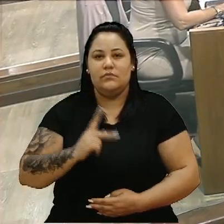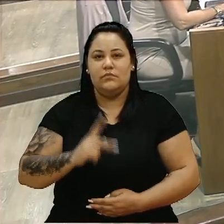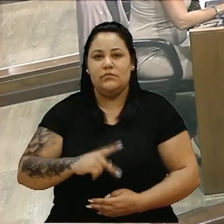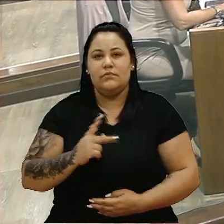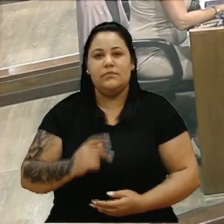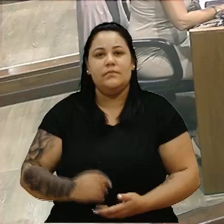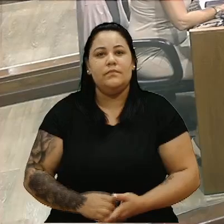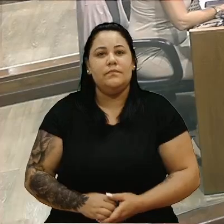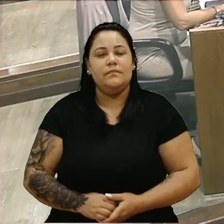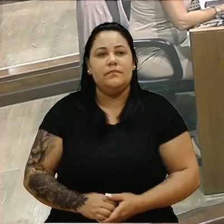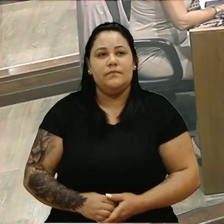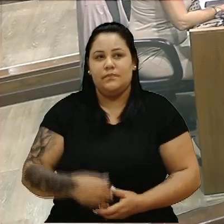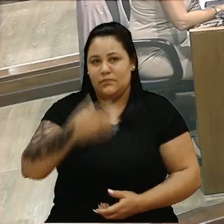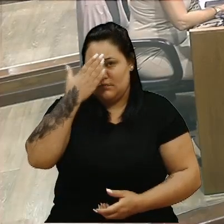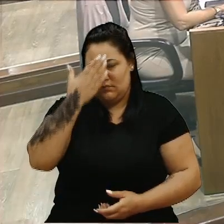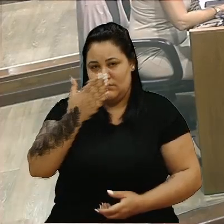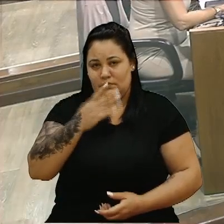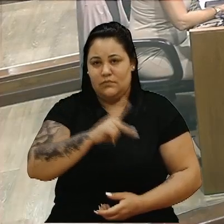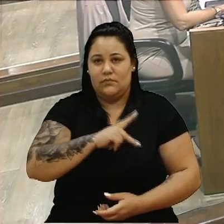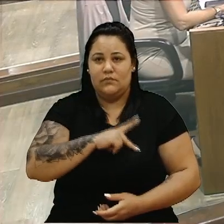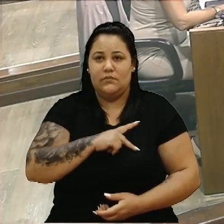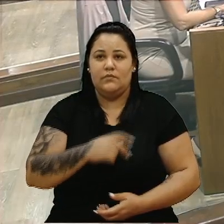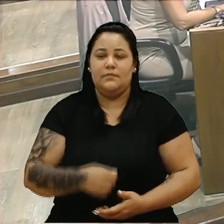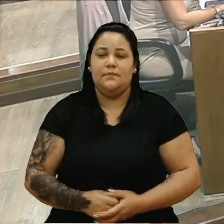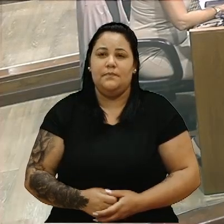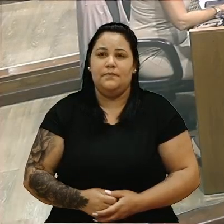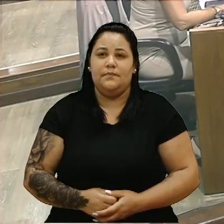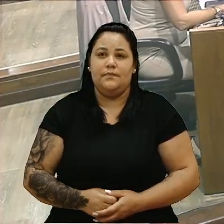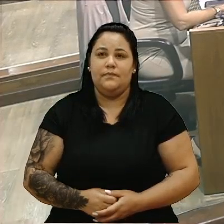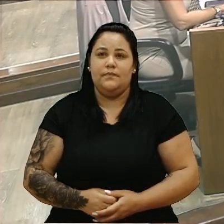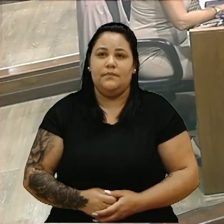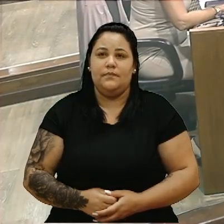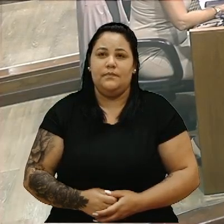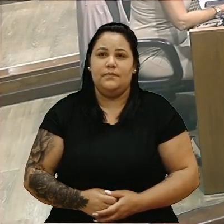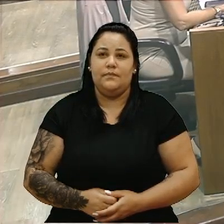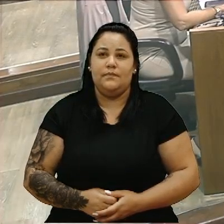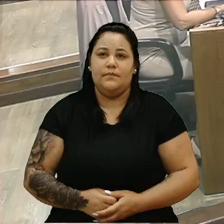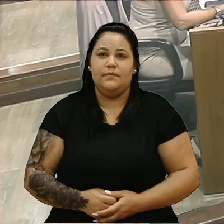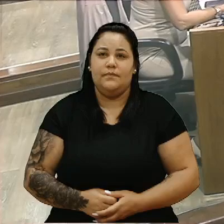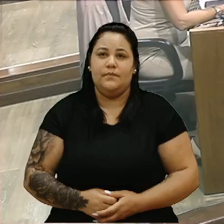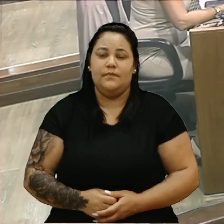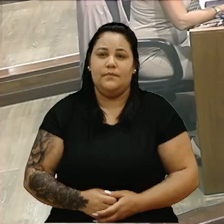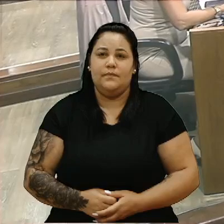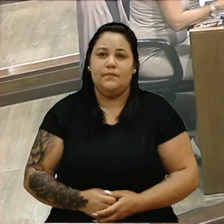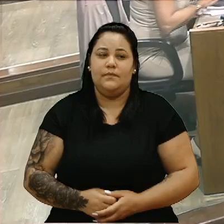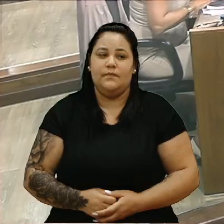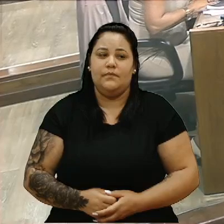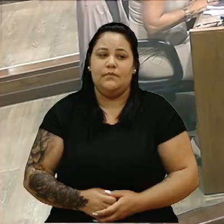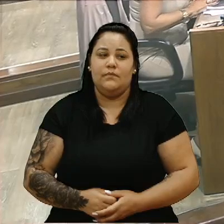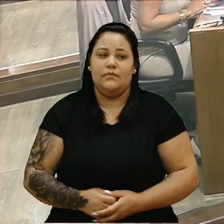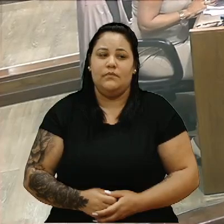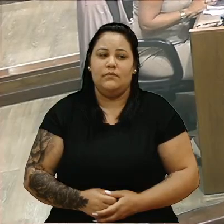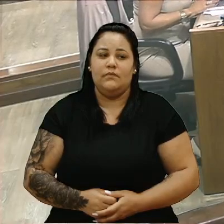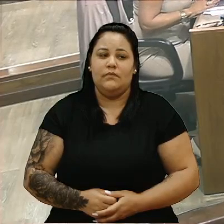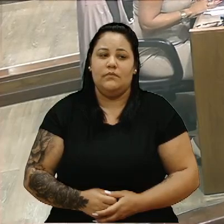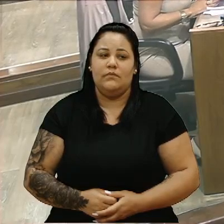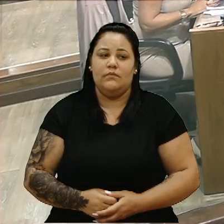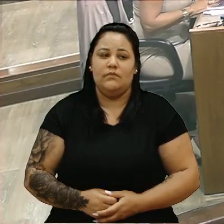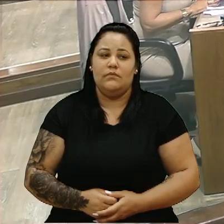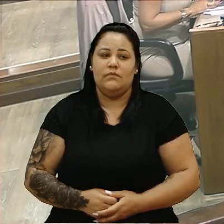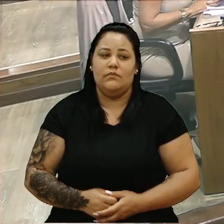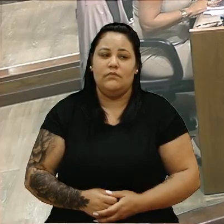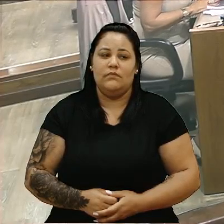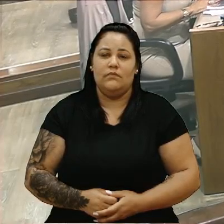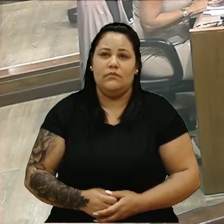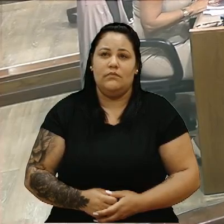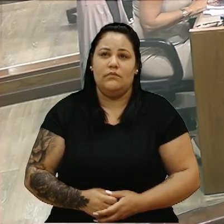Obrigado, presidente. Em primeiro lugar, eu quero parabenizar a vereadora pela proposição, propositura dessa